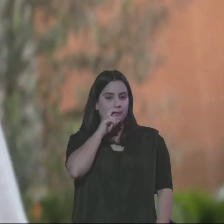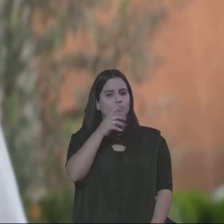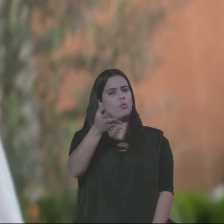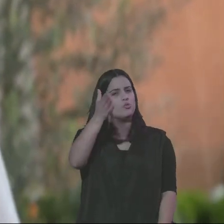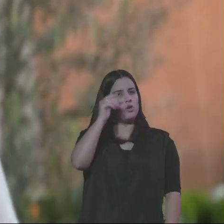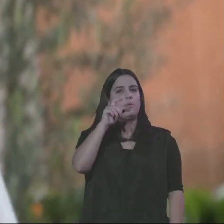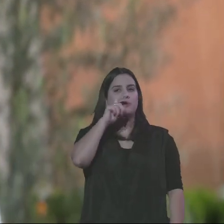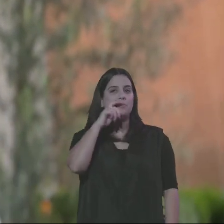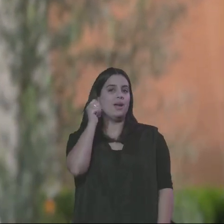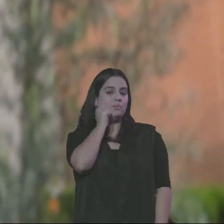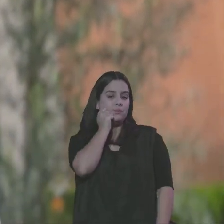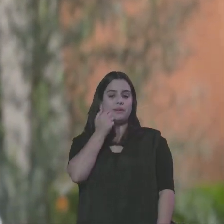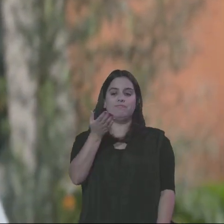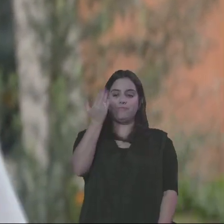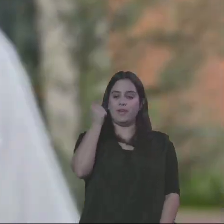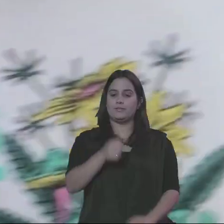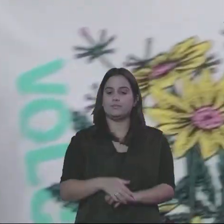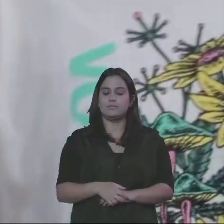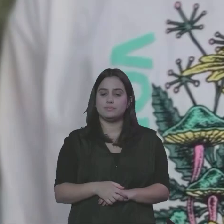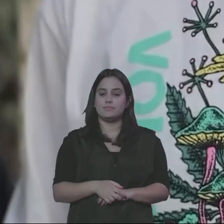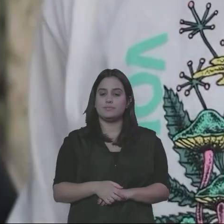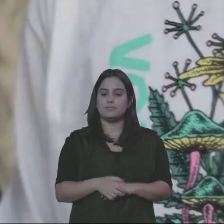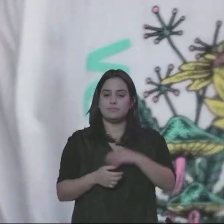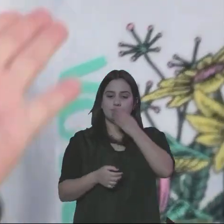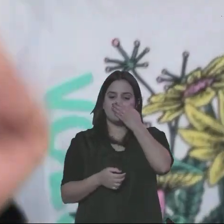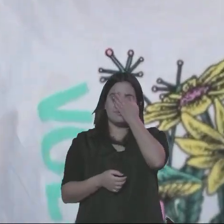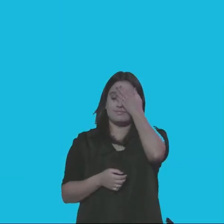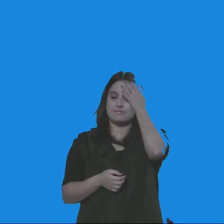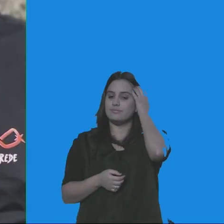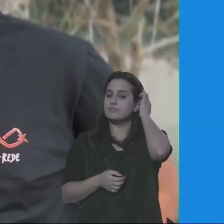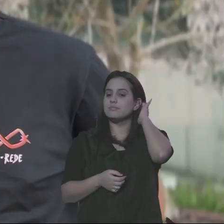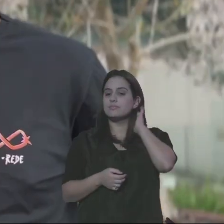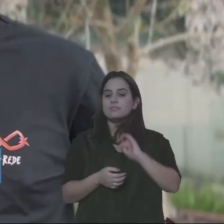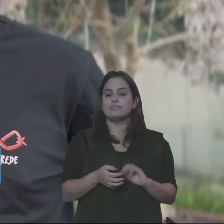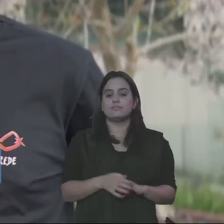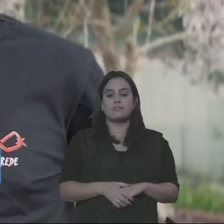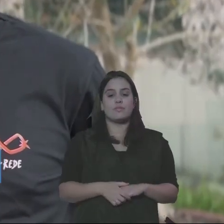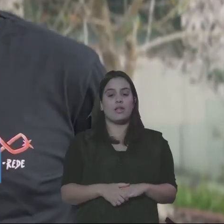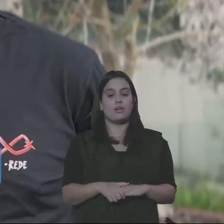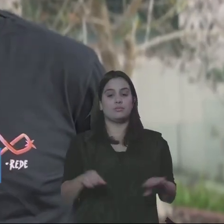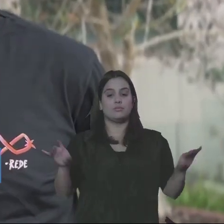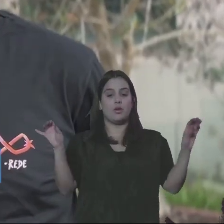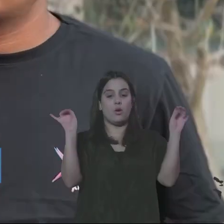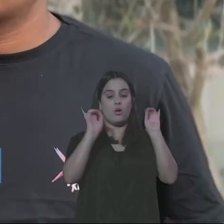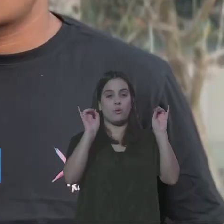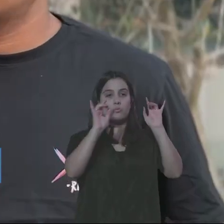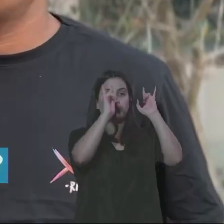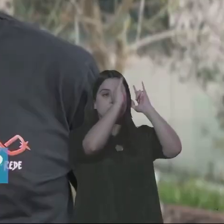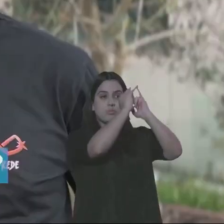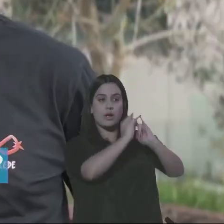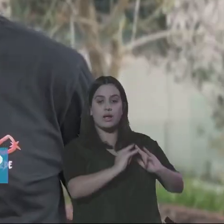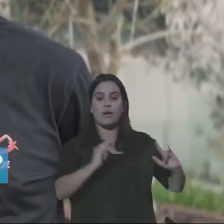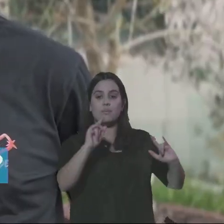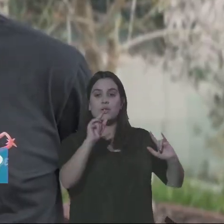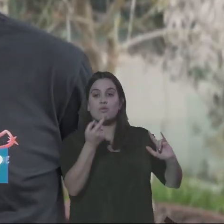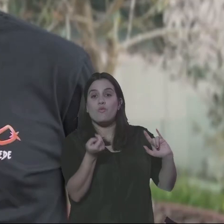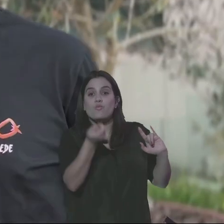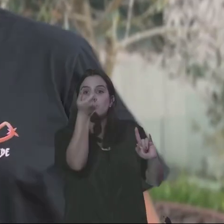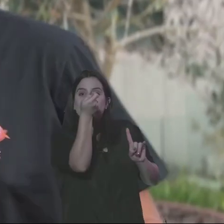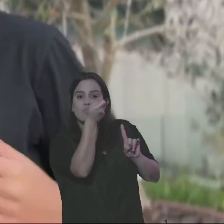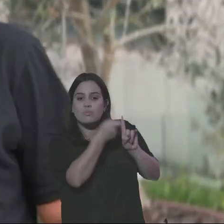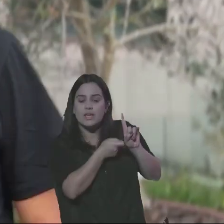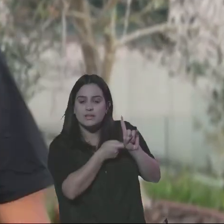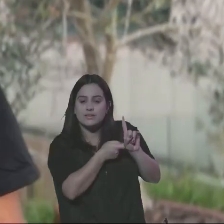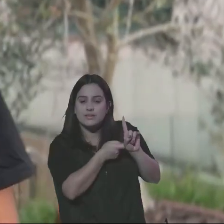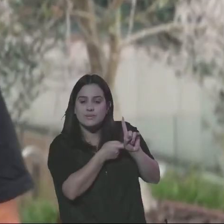mãe, que vai ser muita bênção. É isso! Fala galera, o Flow Camp é apenas em um mês. E aí, Jamelão, como que a gente tá?